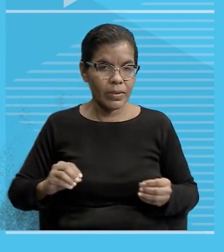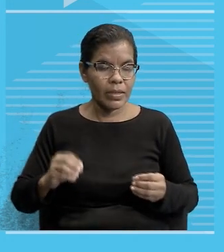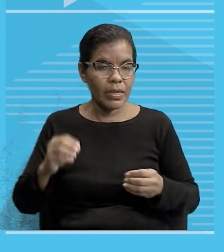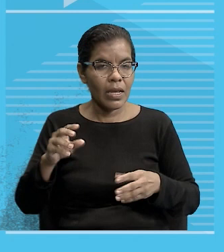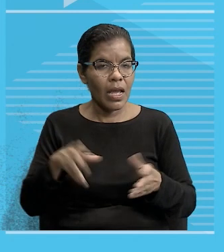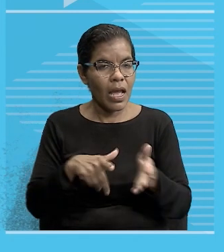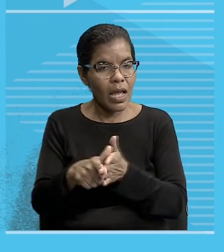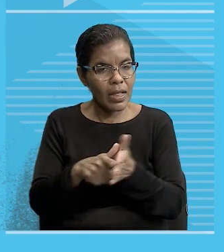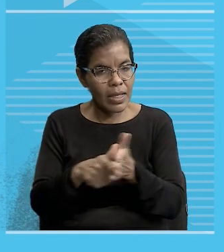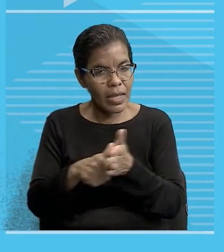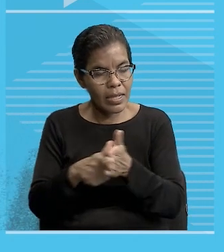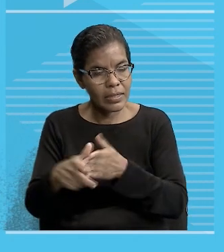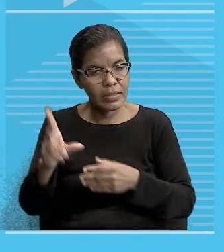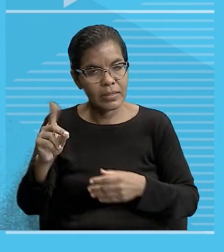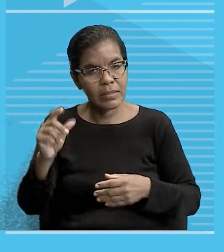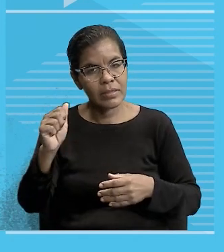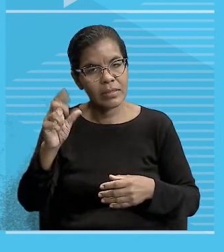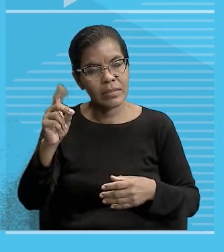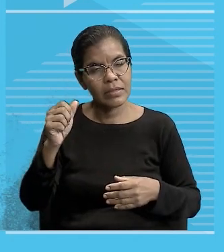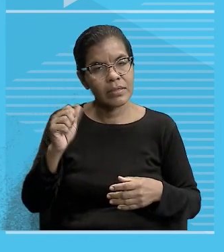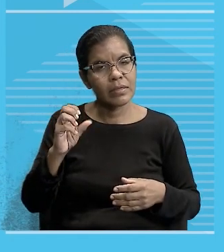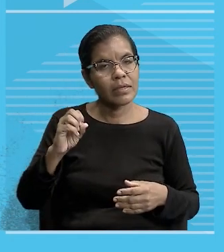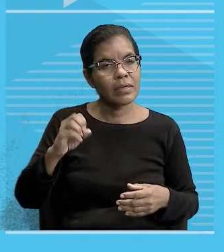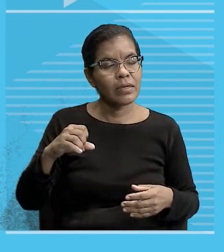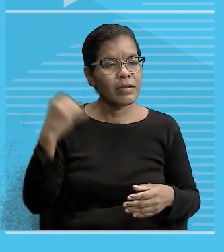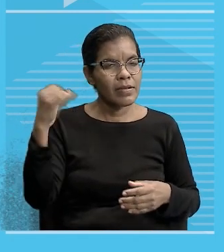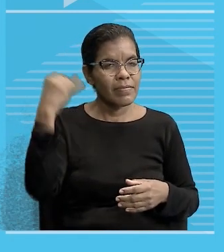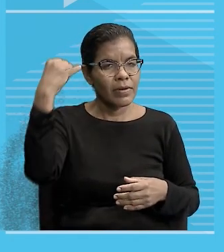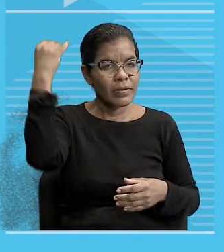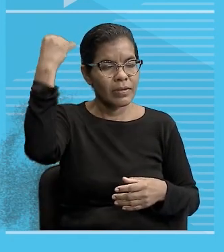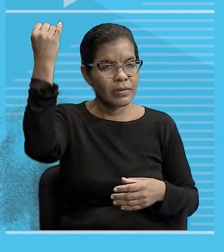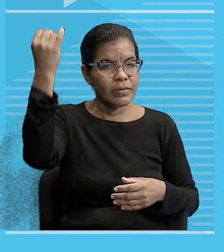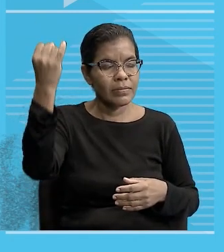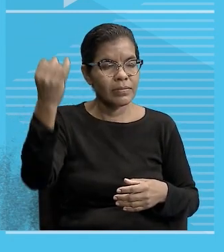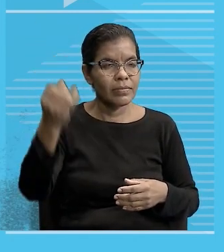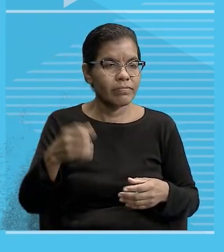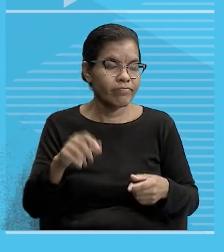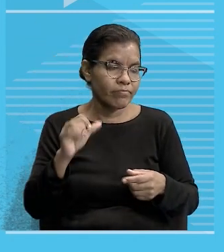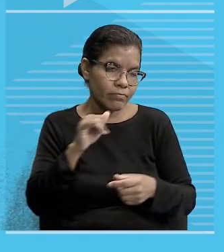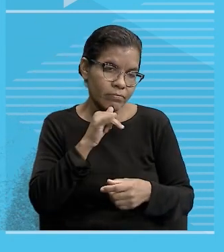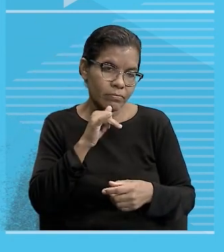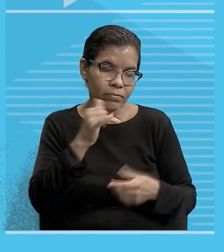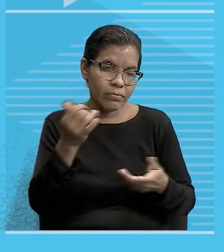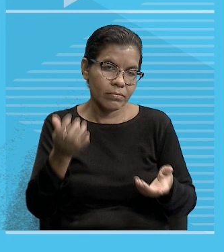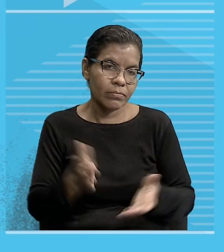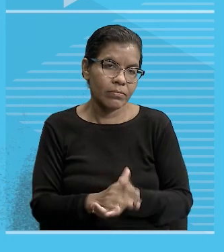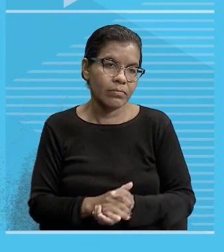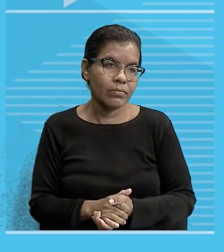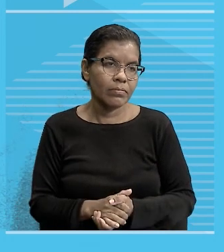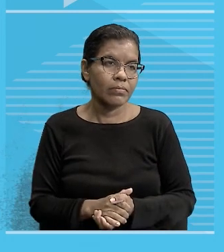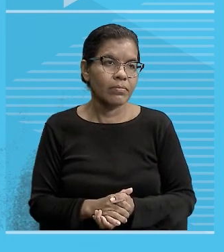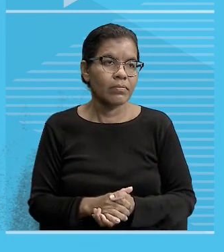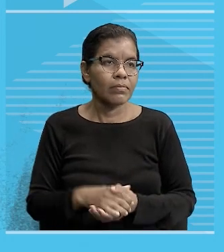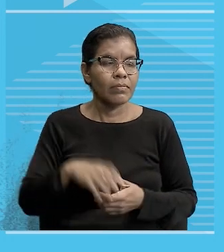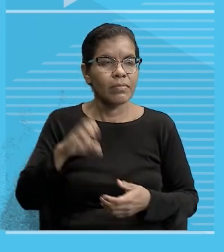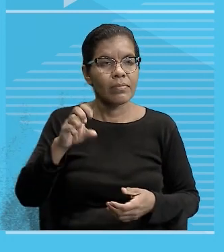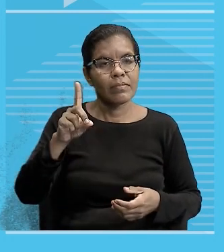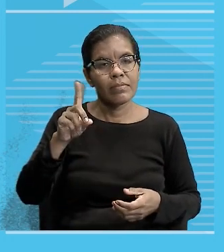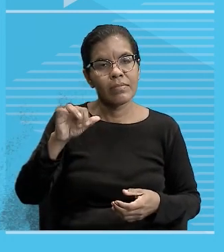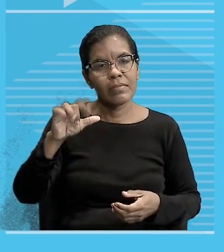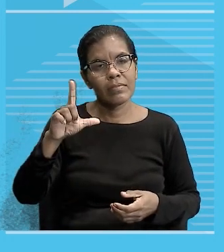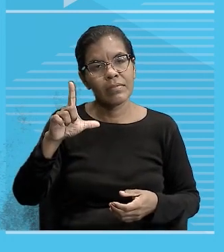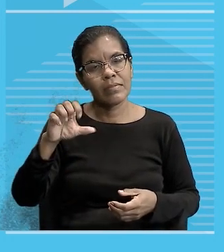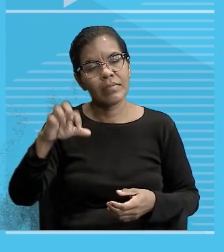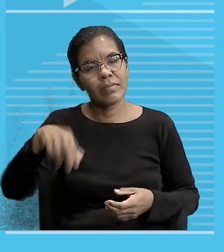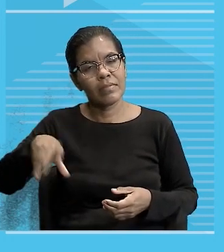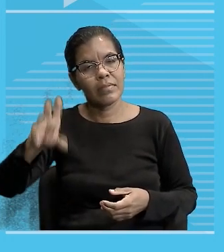hoje em dia ela é muito importante por exemplo Edilene Rodrigues